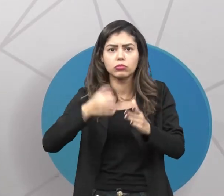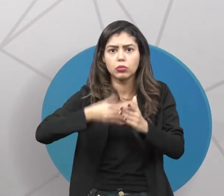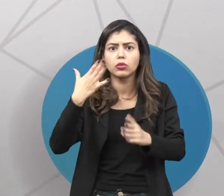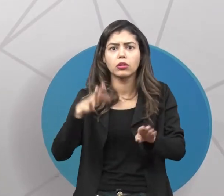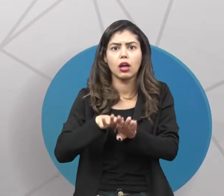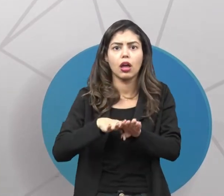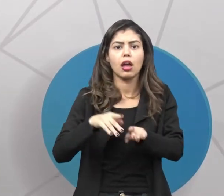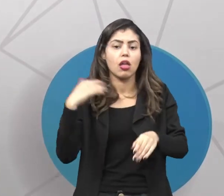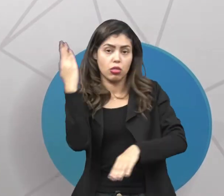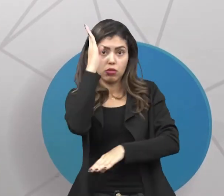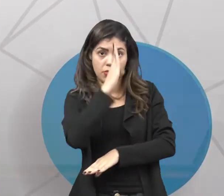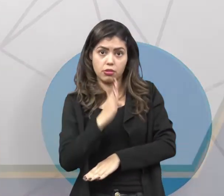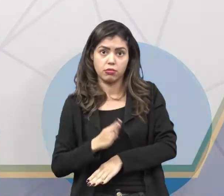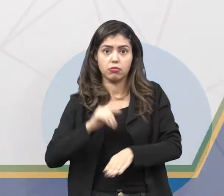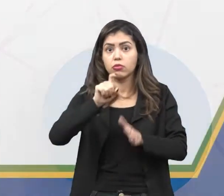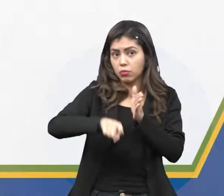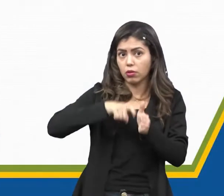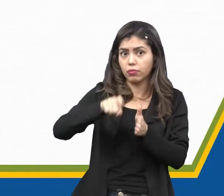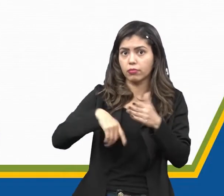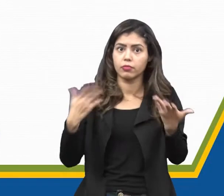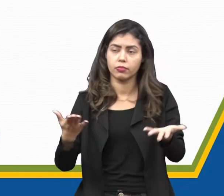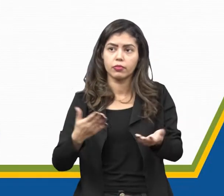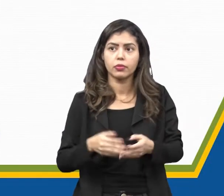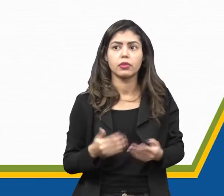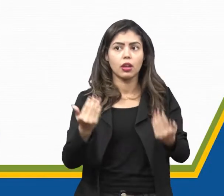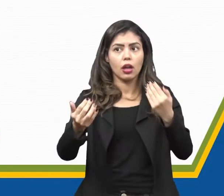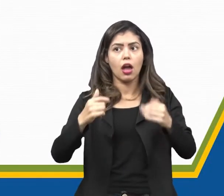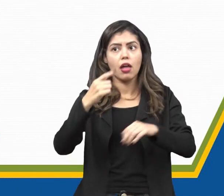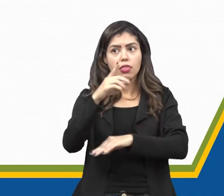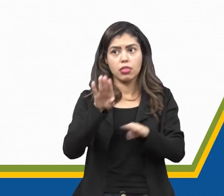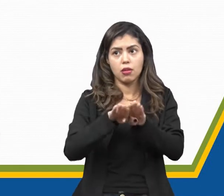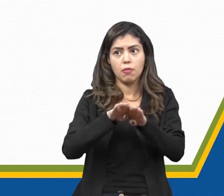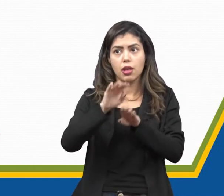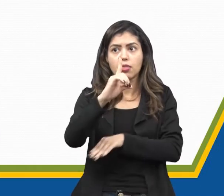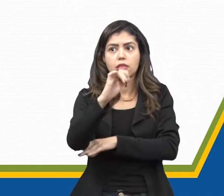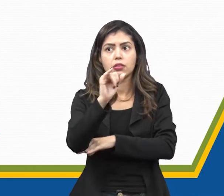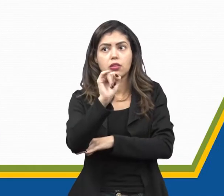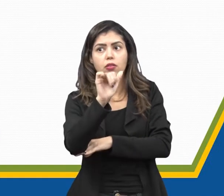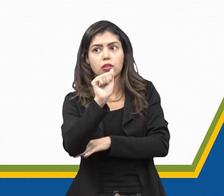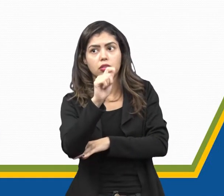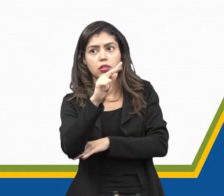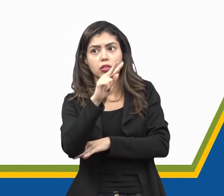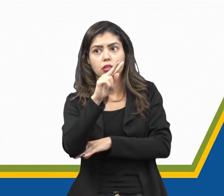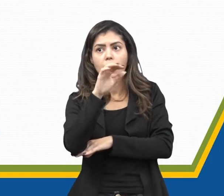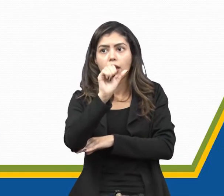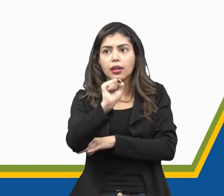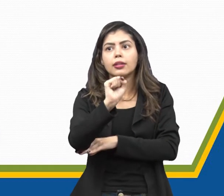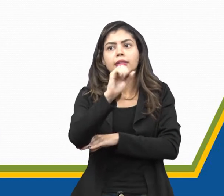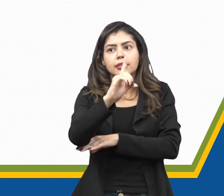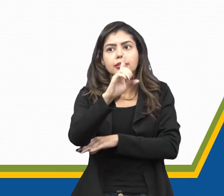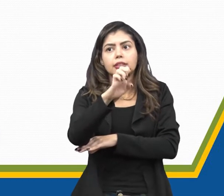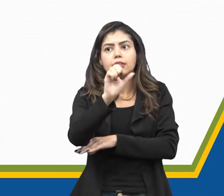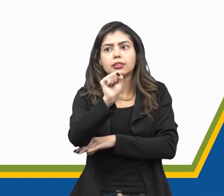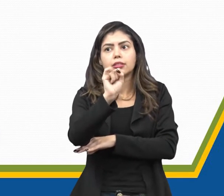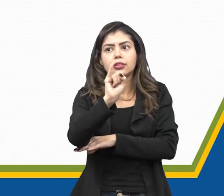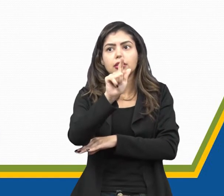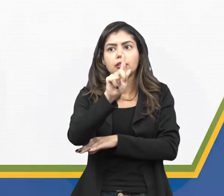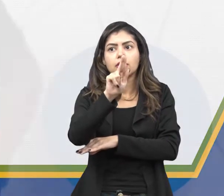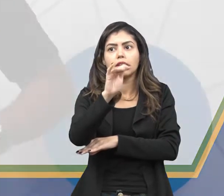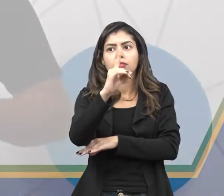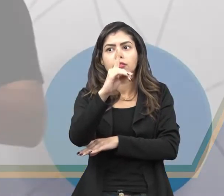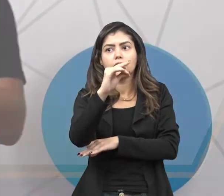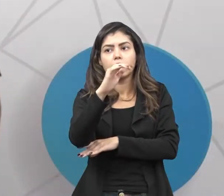no Brasil, ok? A desigualdade estrutural fundiária brasileira configura-se como um dos principais problemas do meio rural. Aquilo que eu